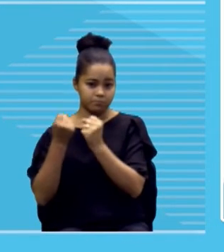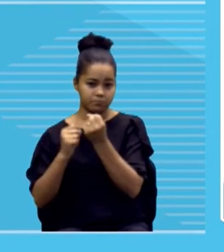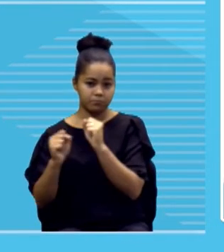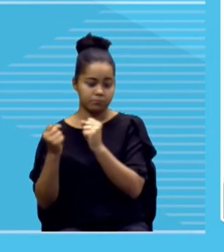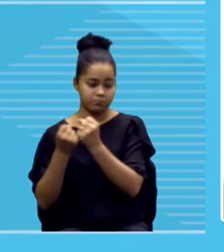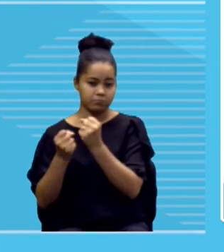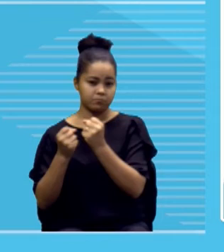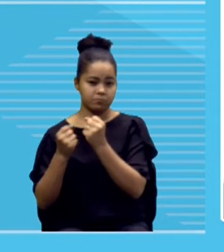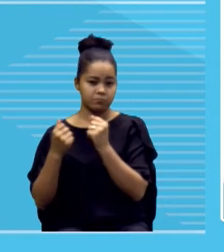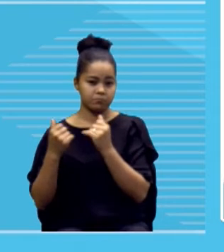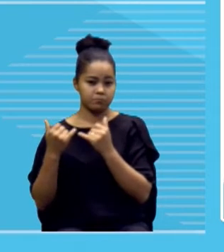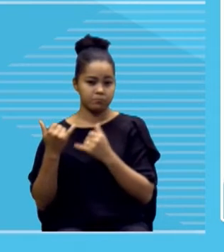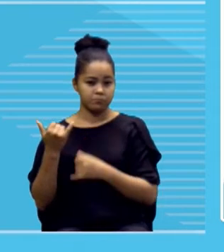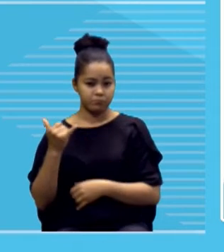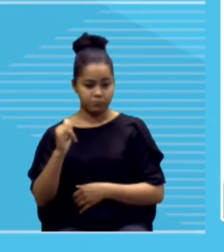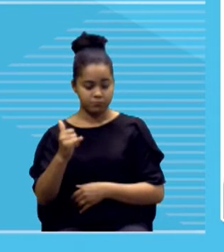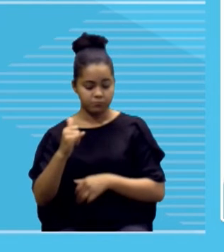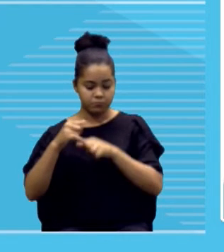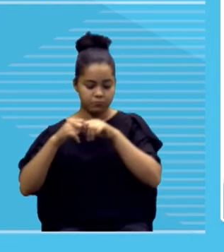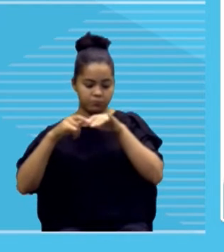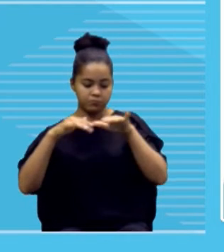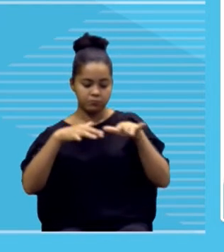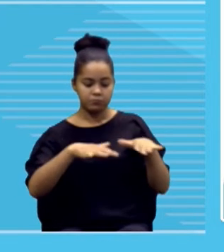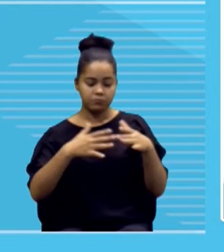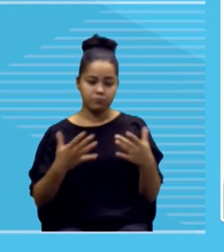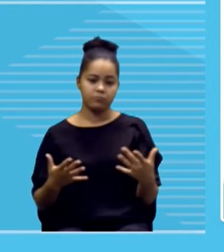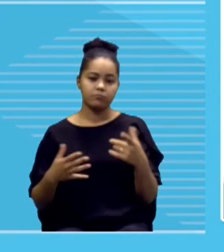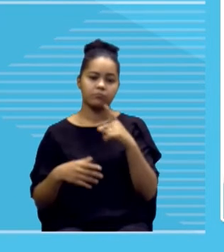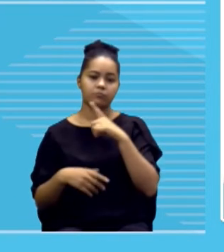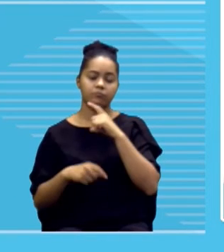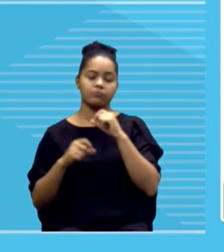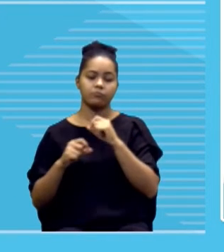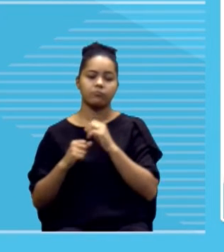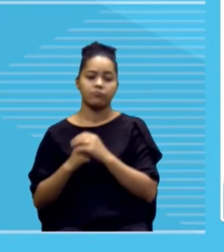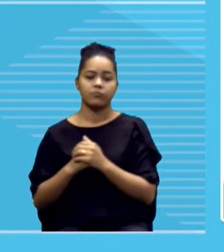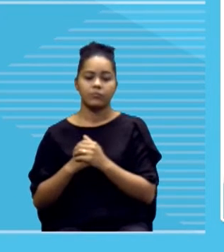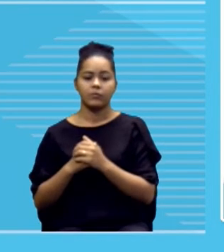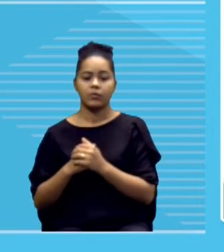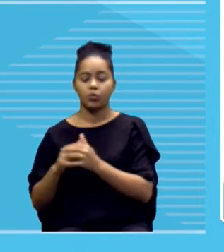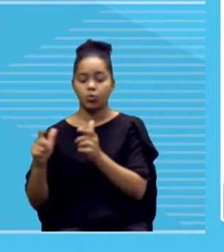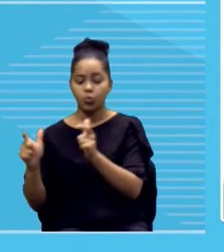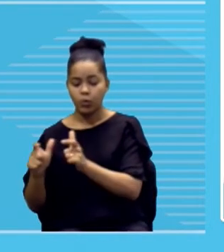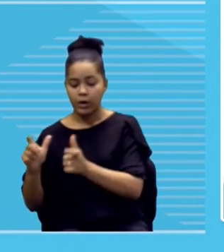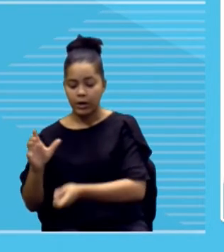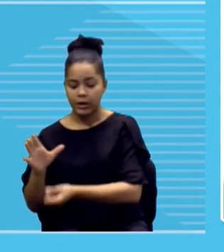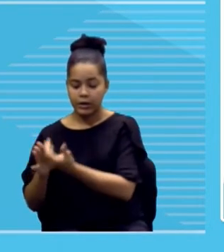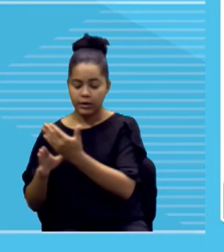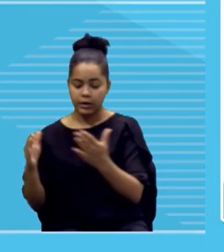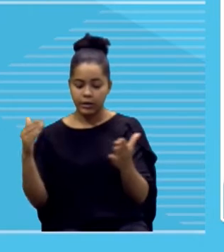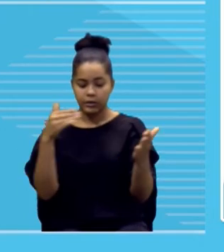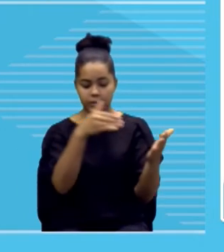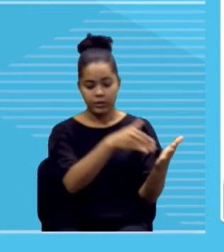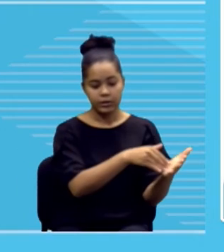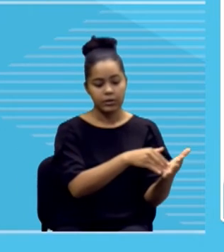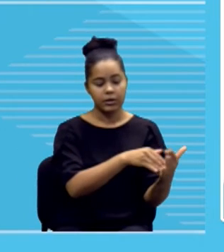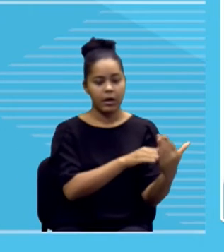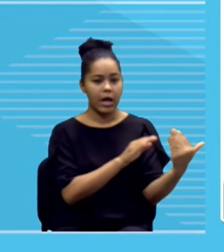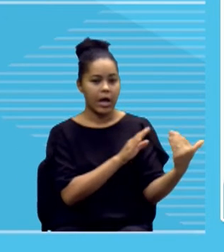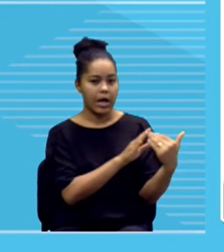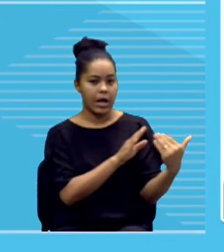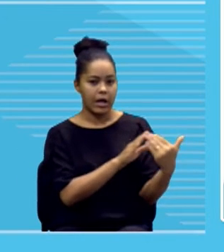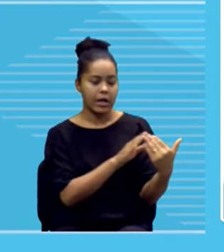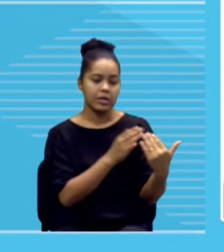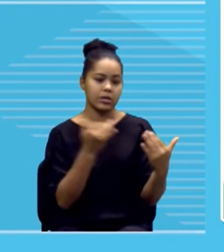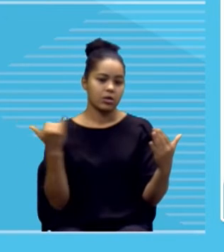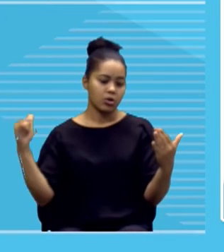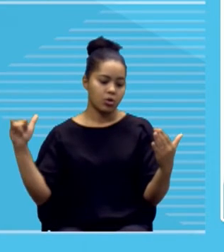sistema complexo de elementos que visa levar a energia desde onde foi gerada até o local onde finalmente será consumida. Então é uma viagem